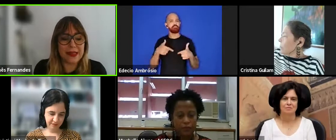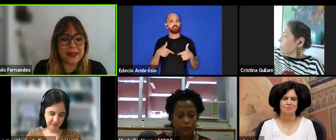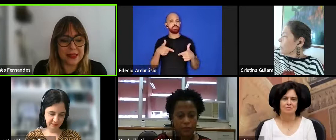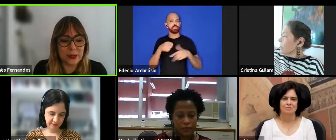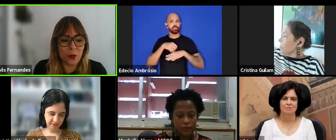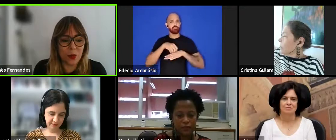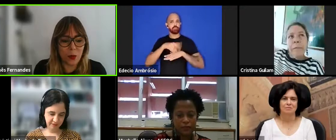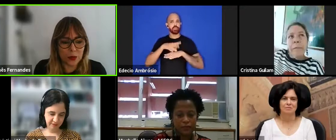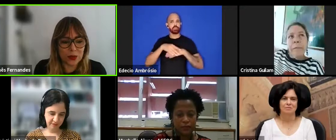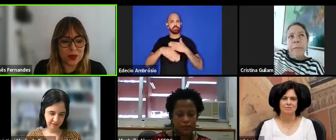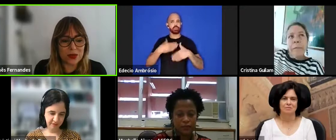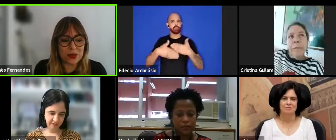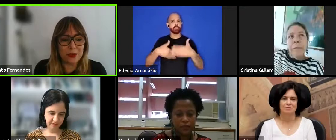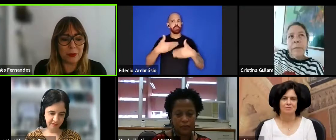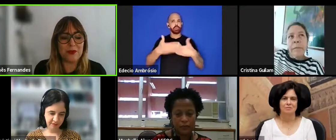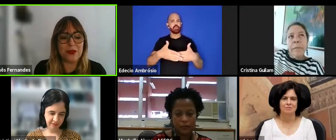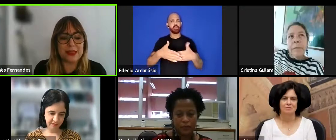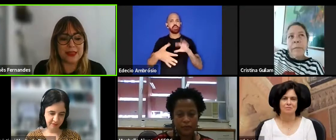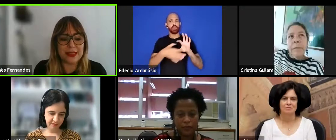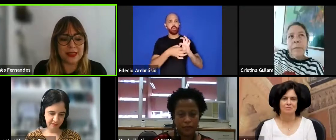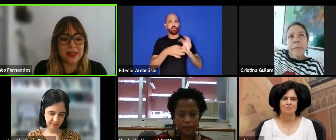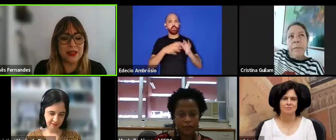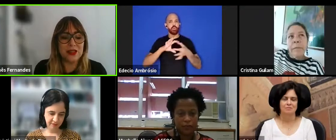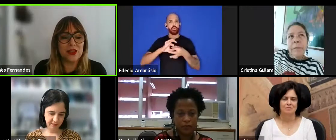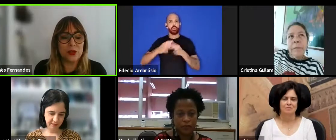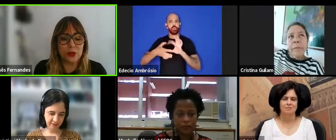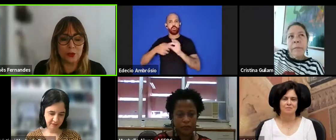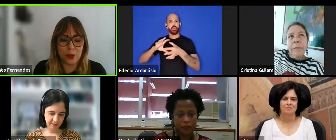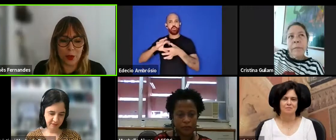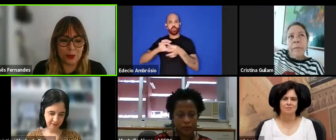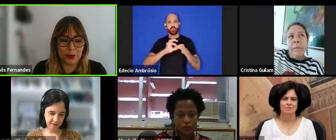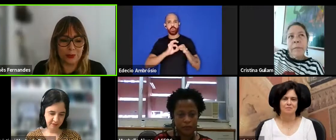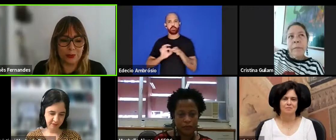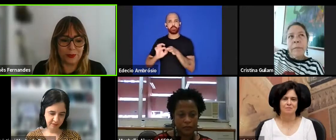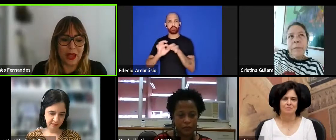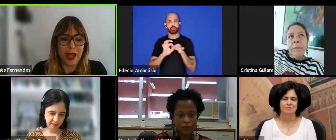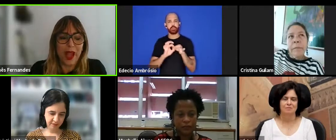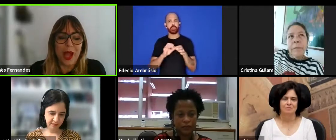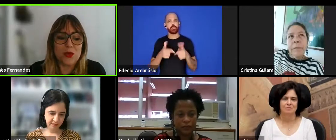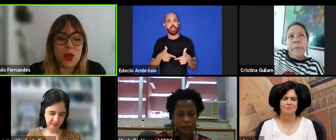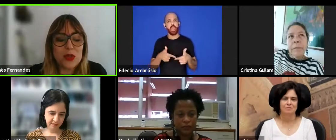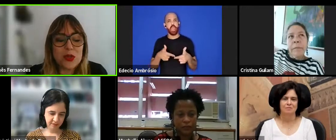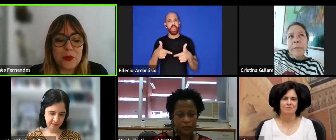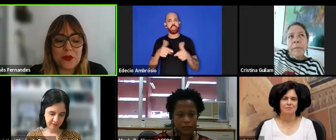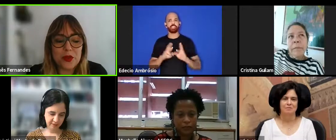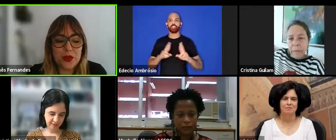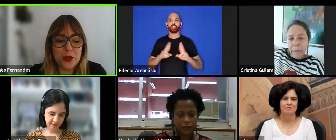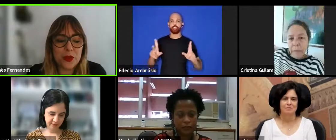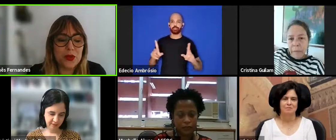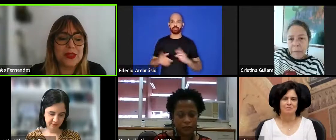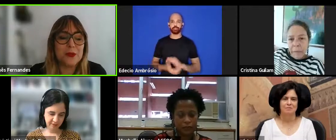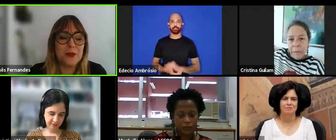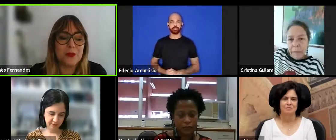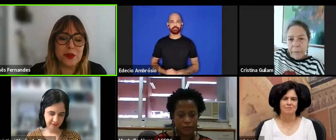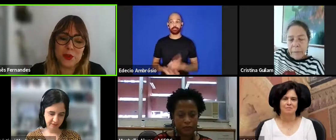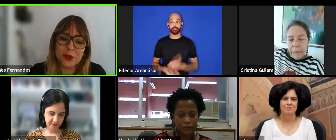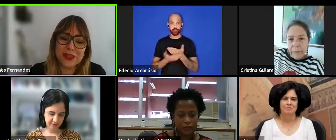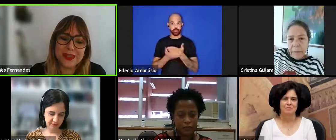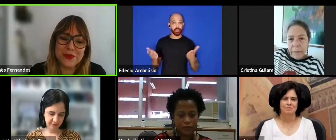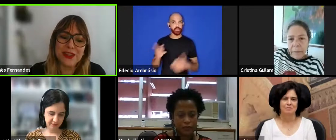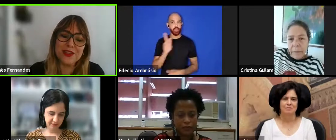é juntar-se com outros para fazer de outro modo. Aos nossos professores